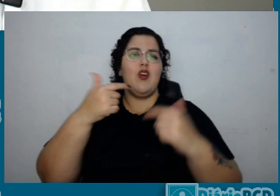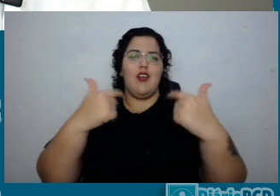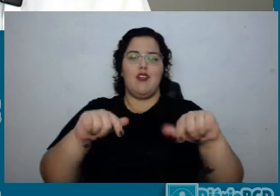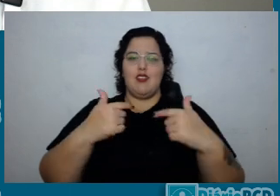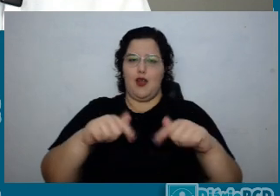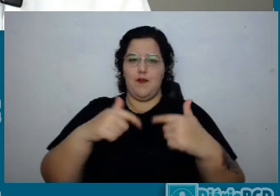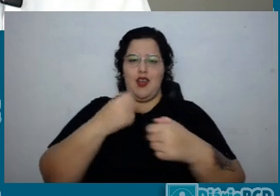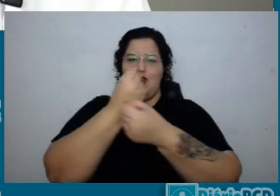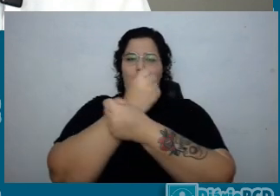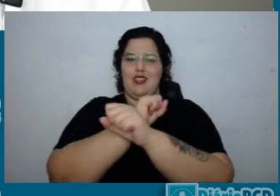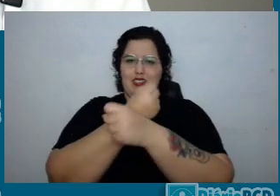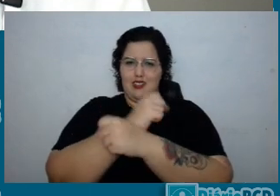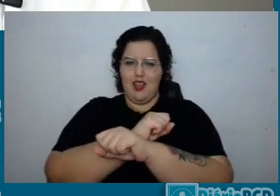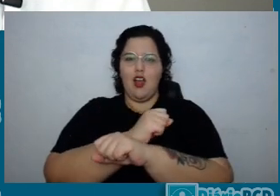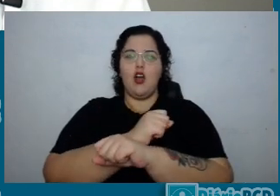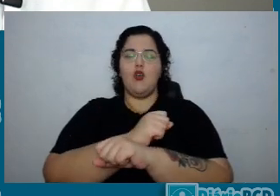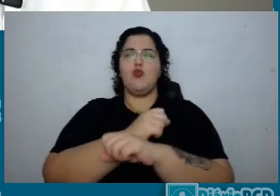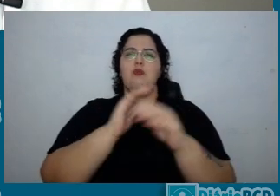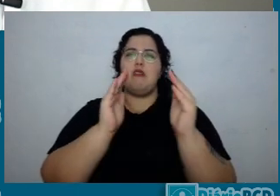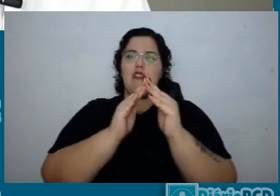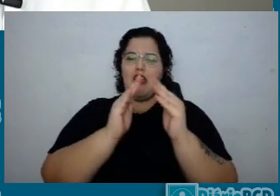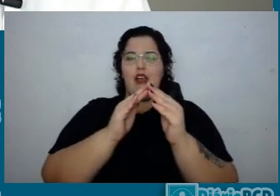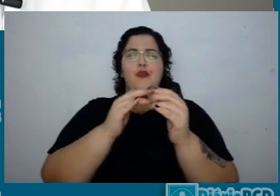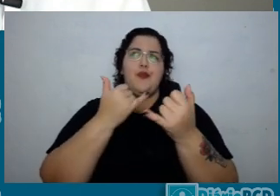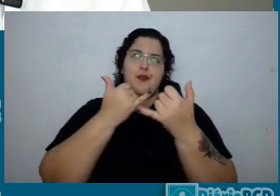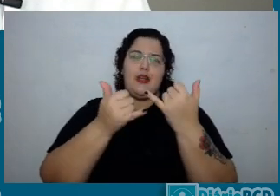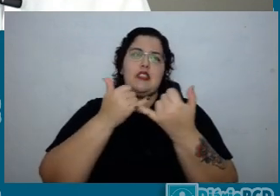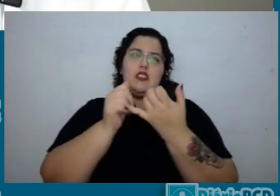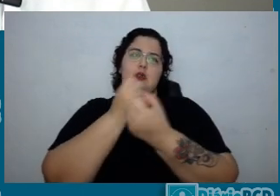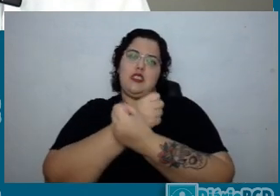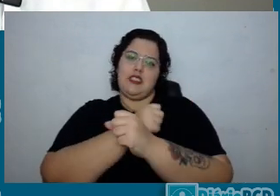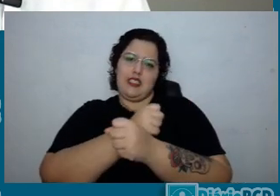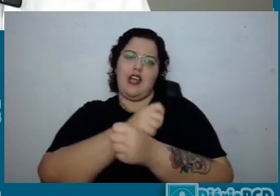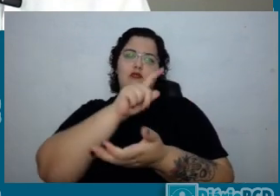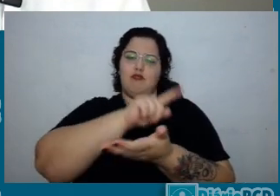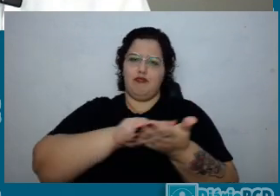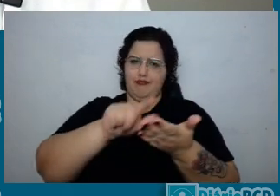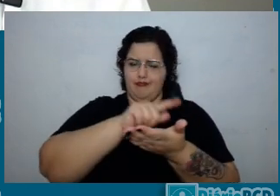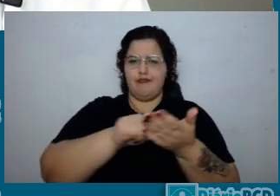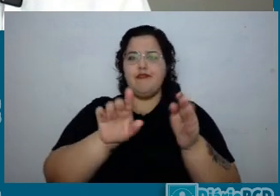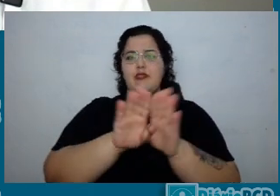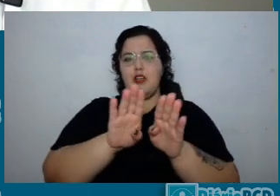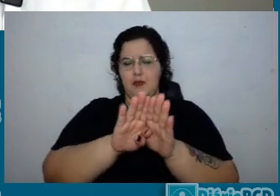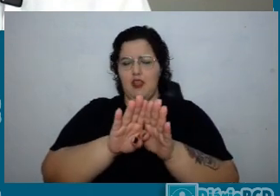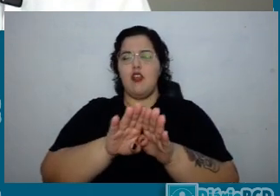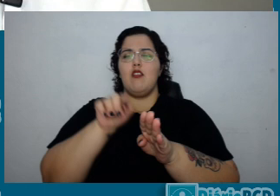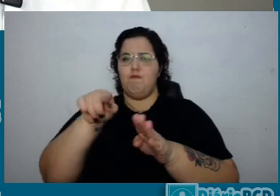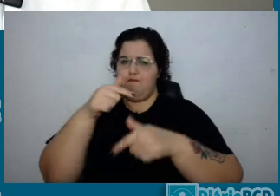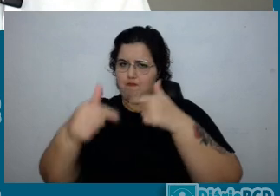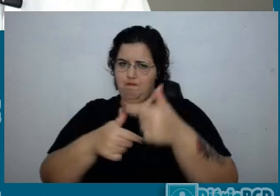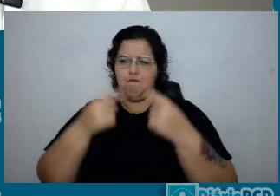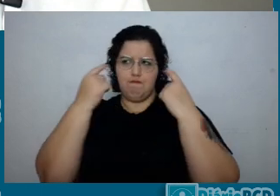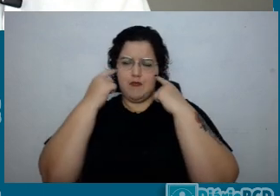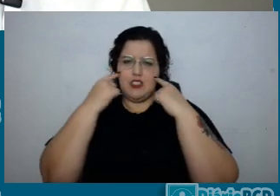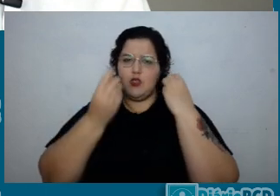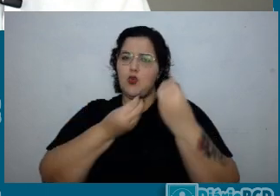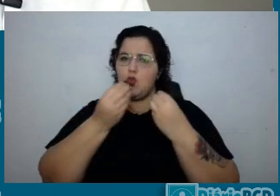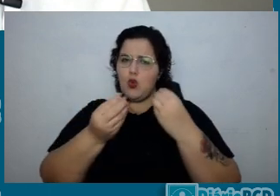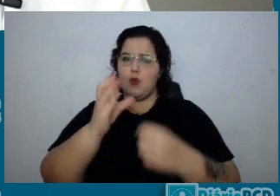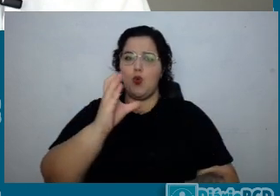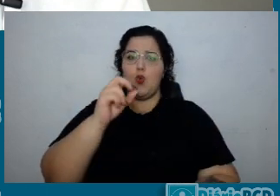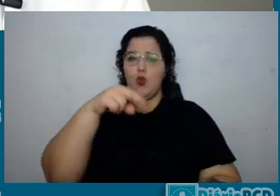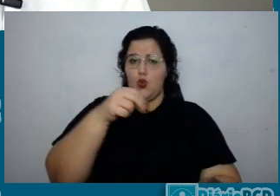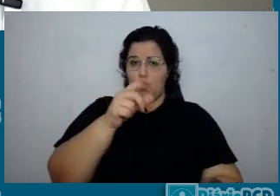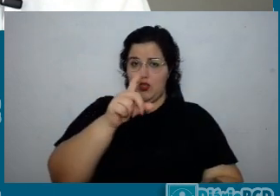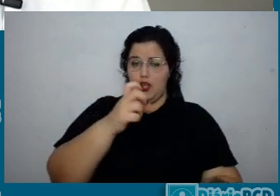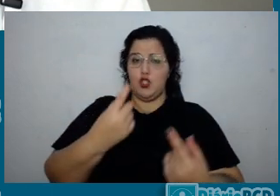trabalho escravo, do trabalho doméstico análogo ao trabalho escravo. A gente tem trabalhado também com o Conselho Nacional, o